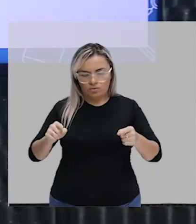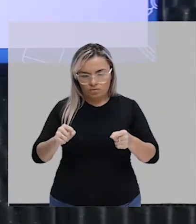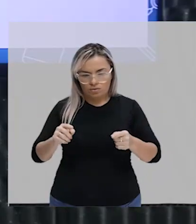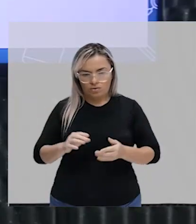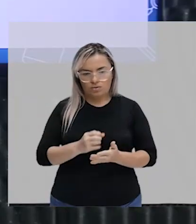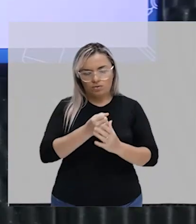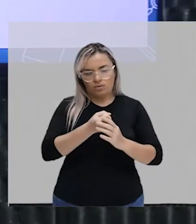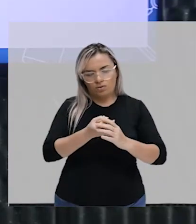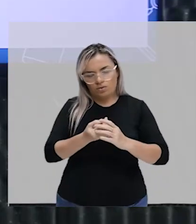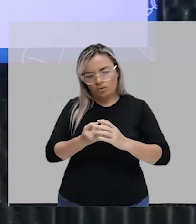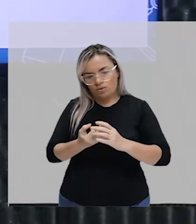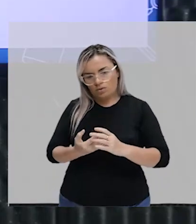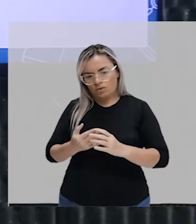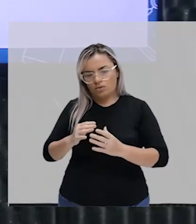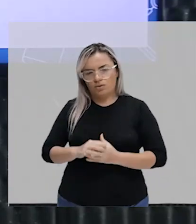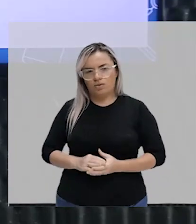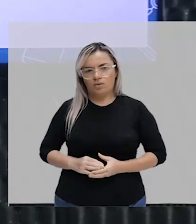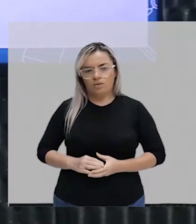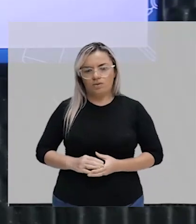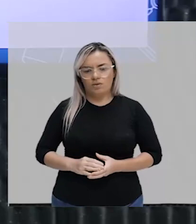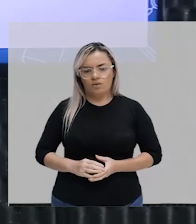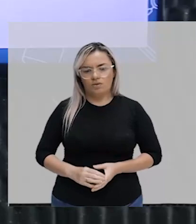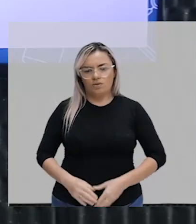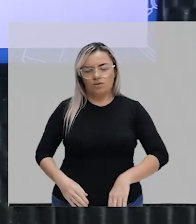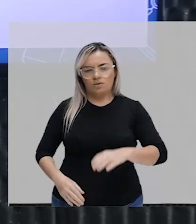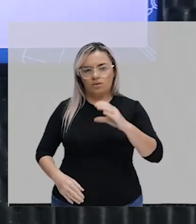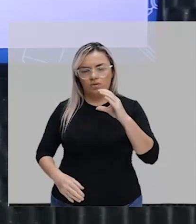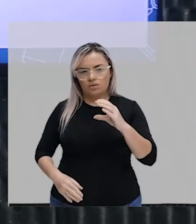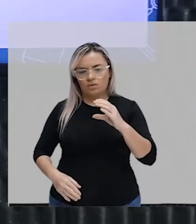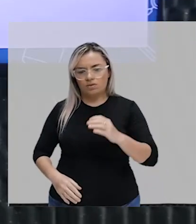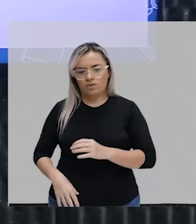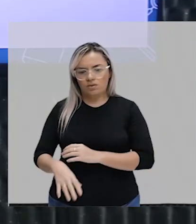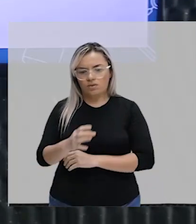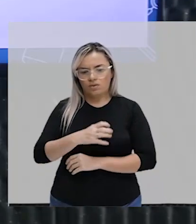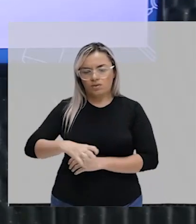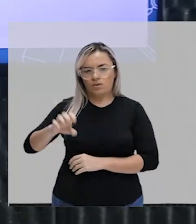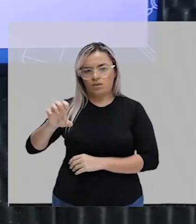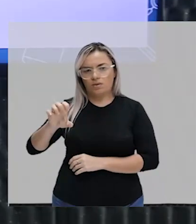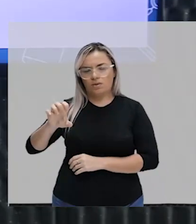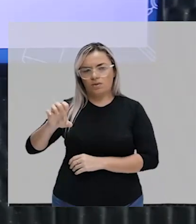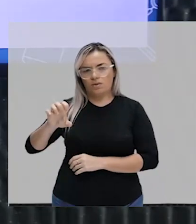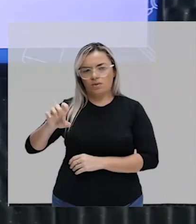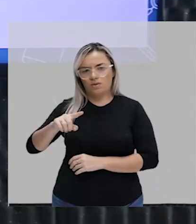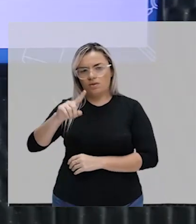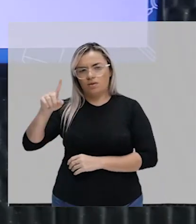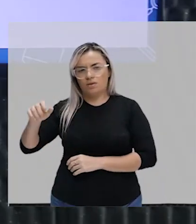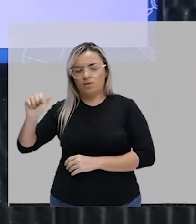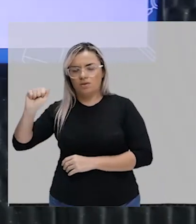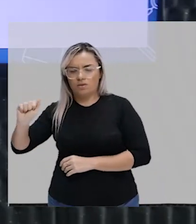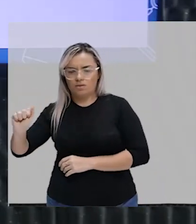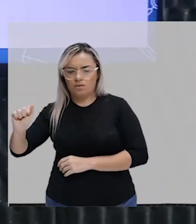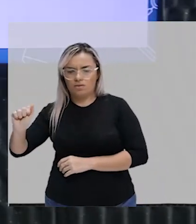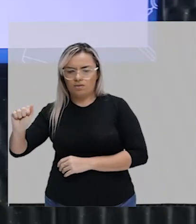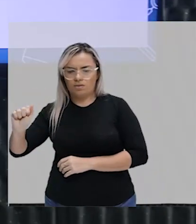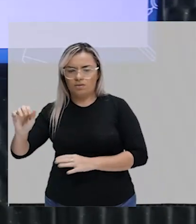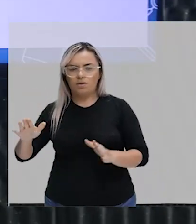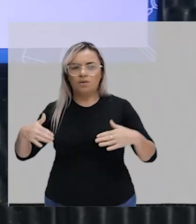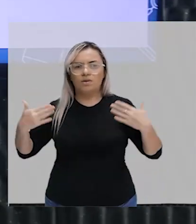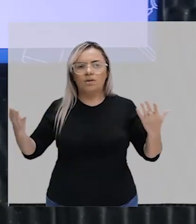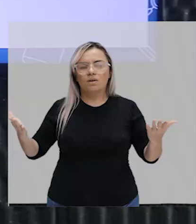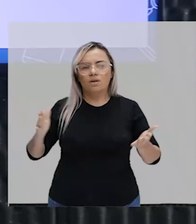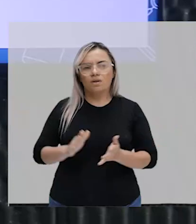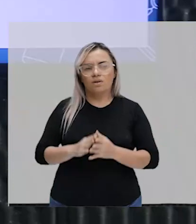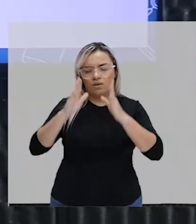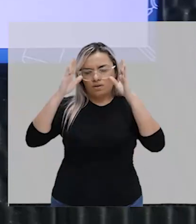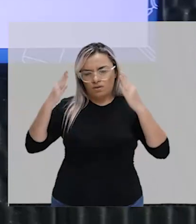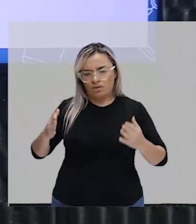conjunto formado pelo elemento C pertence a A. E aí, gente, o que você me diz? A